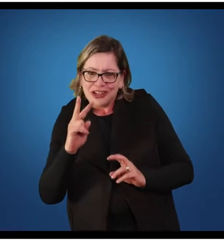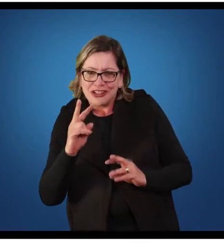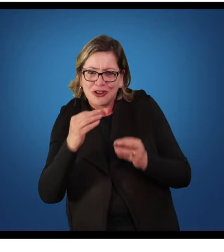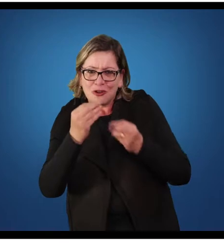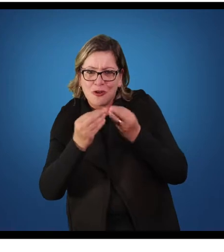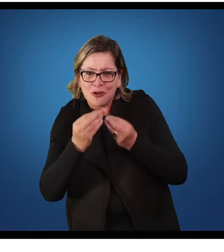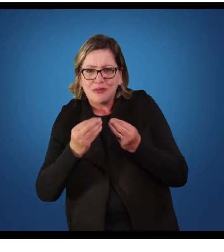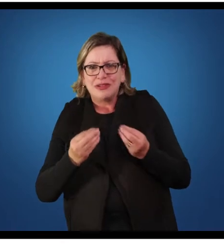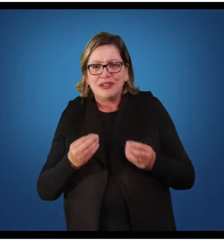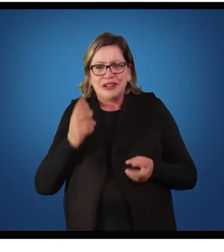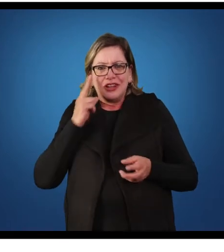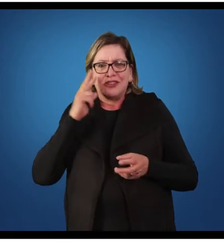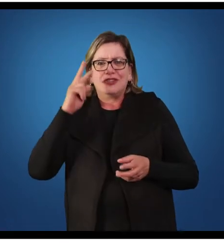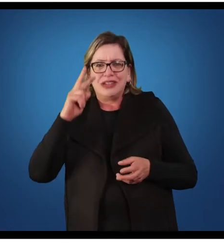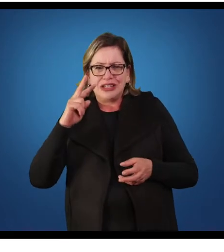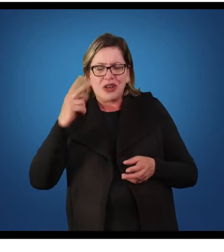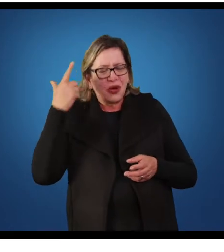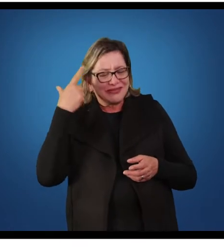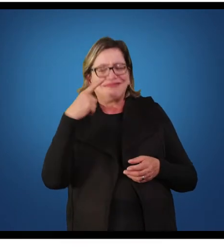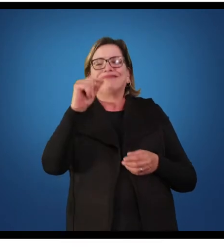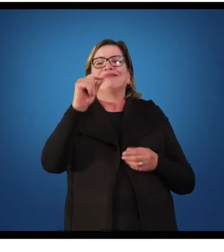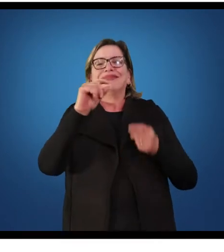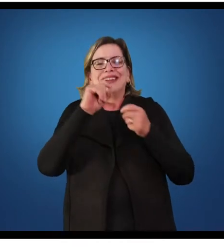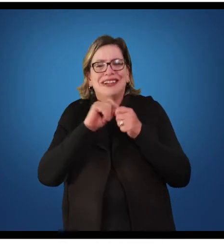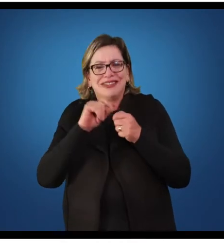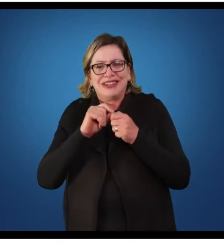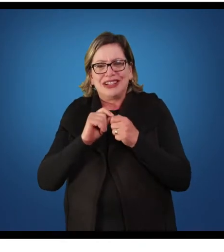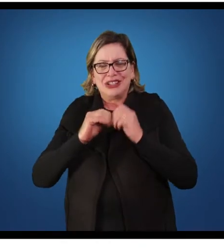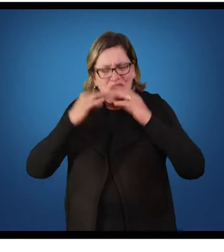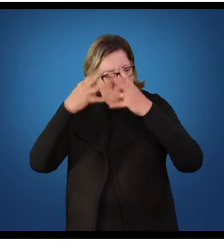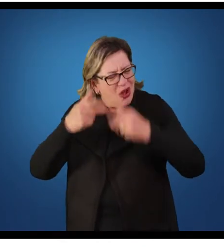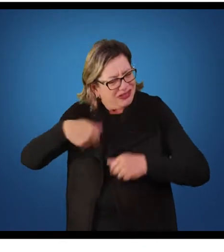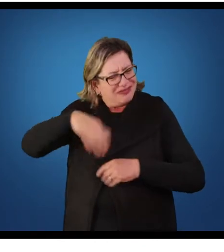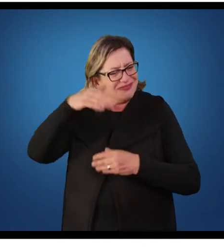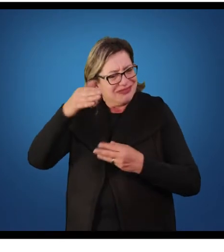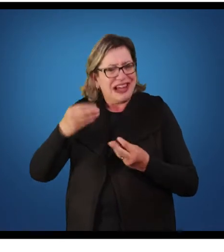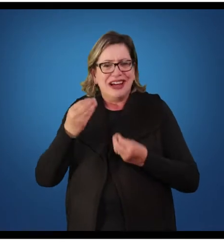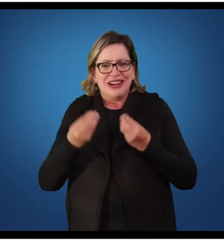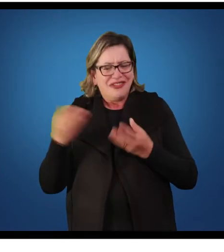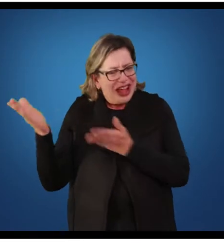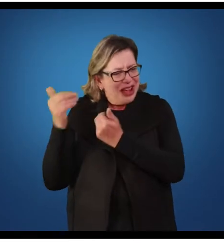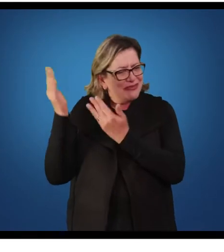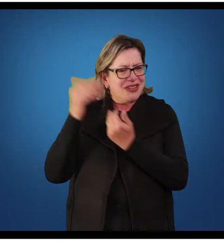Não pega a bola, deixa lá, isso, vai de novo, vamos gente,